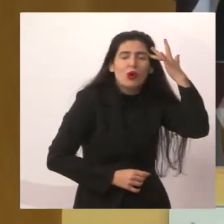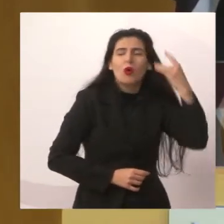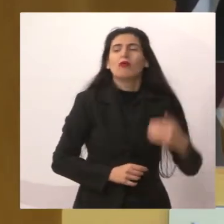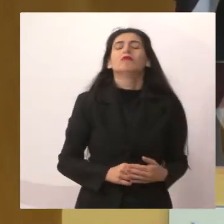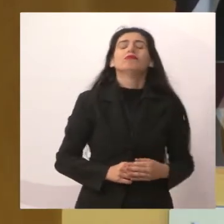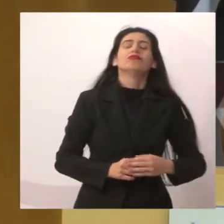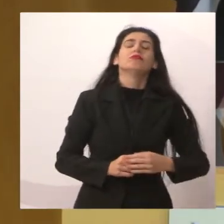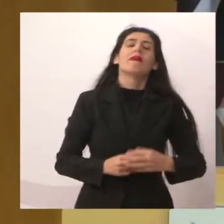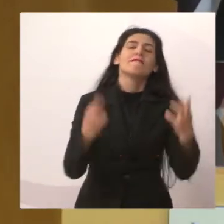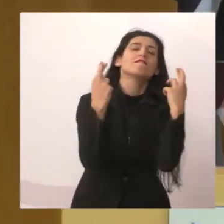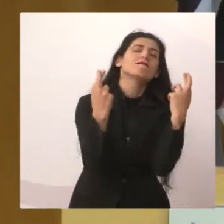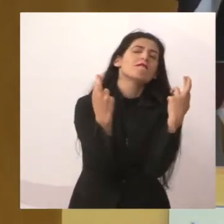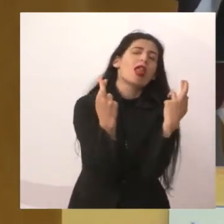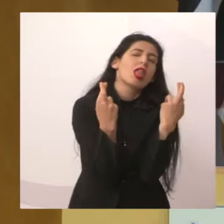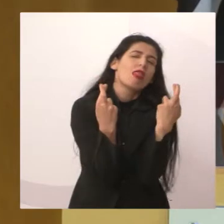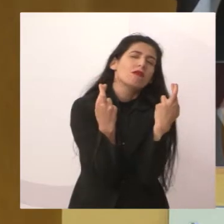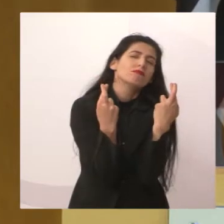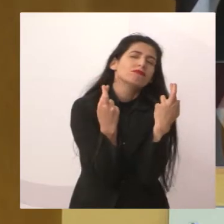contra,